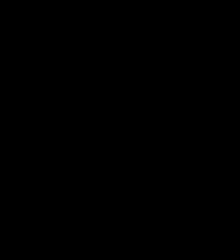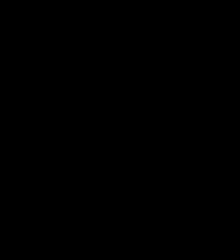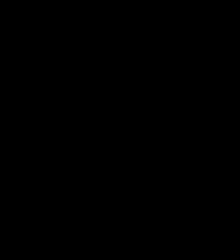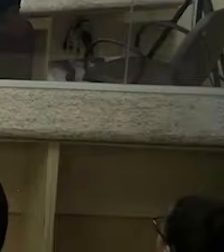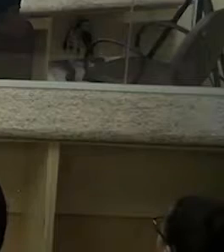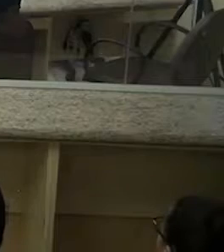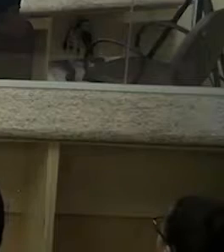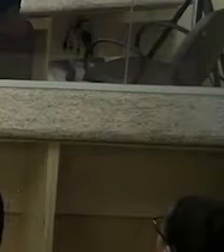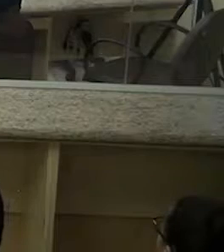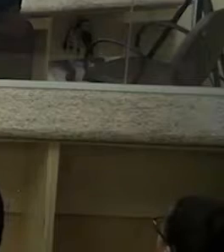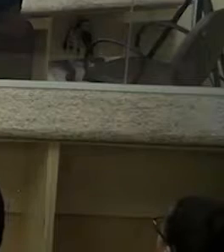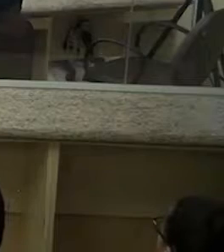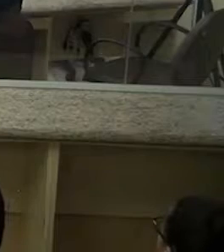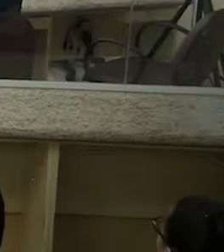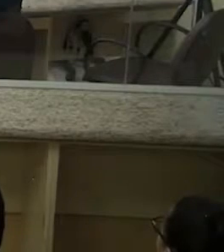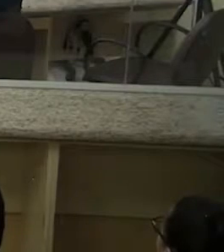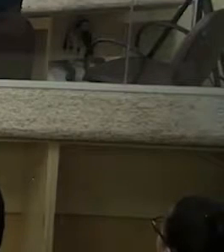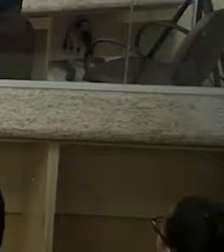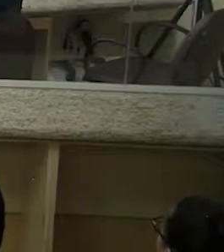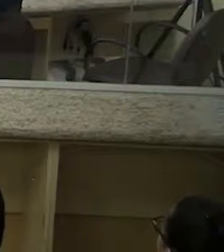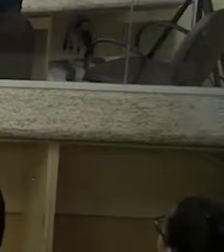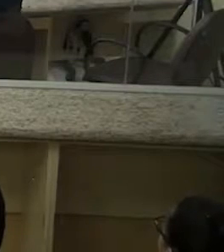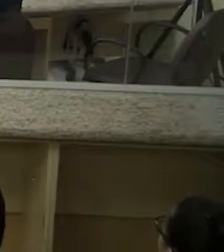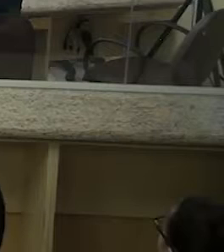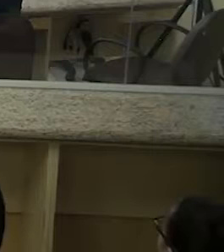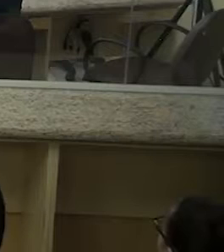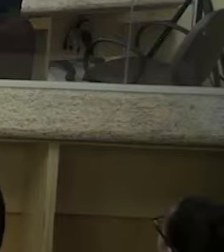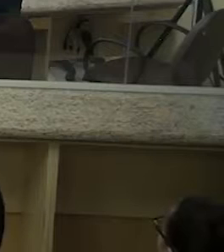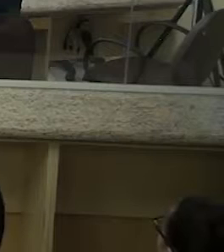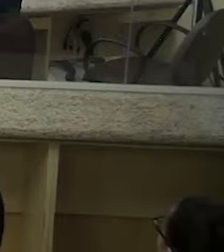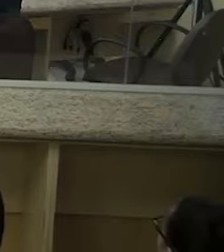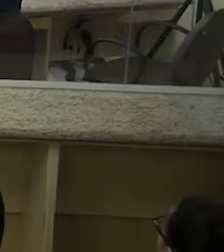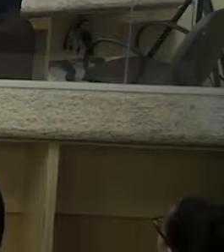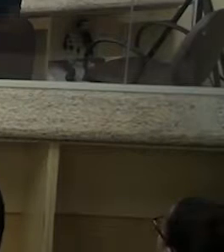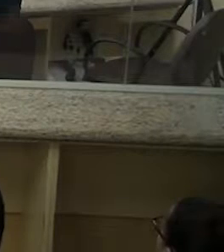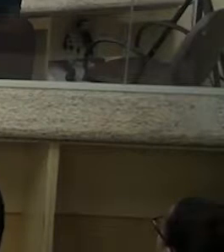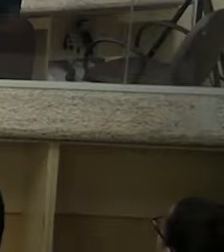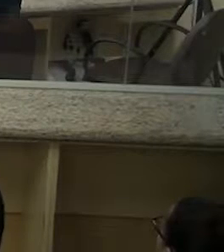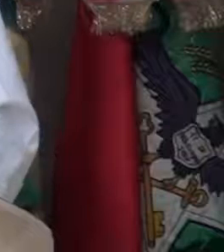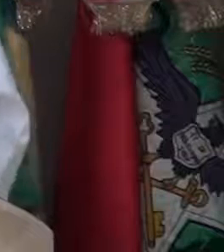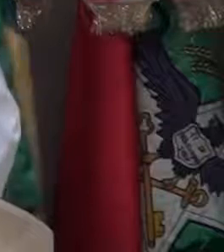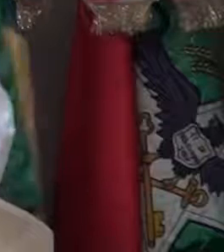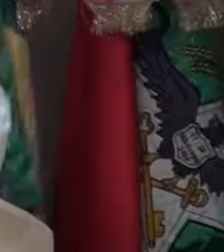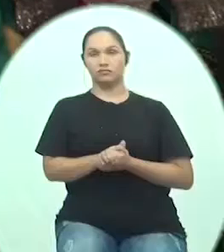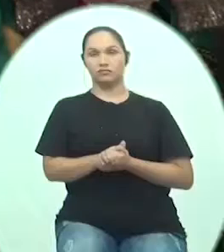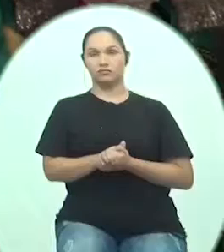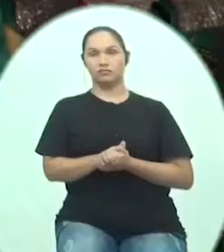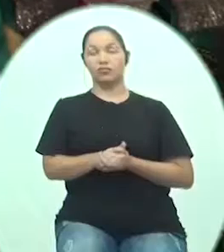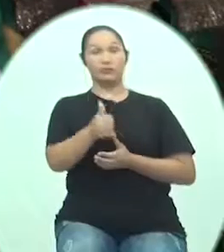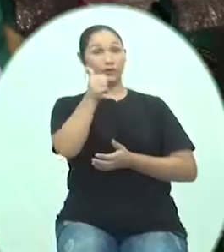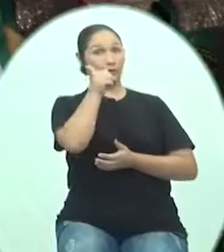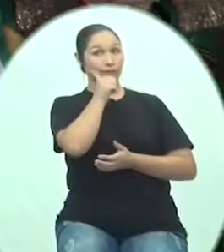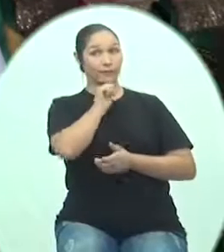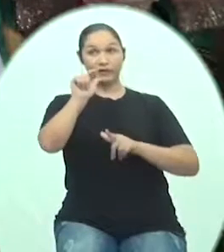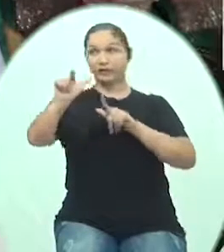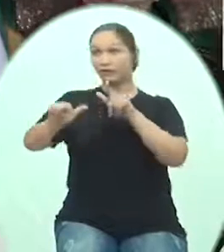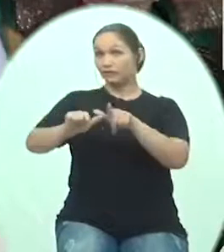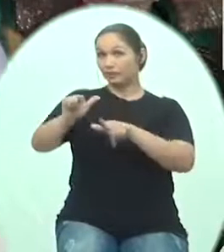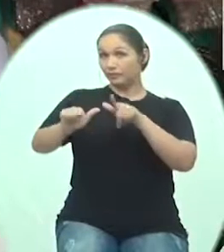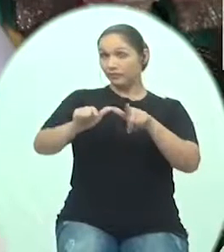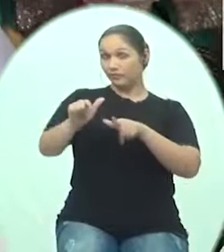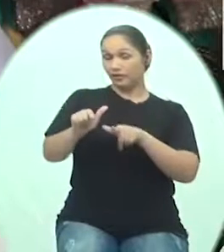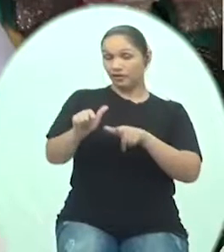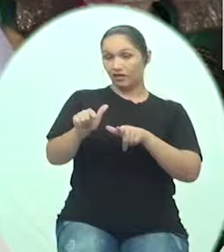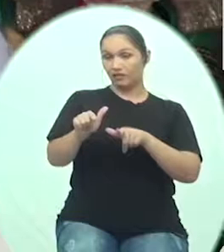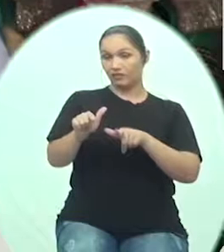monumento Municipal as escolhedeiras de carvão eh que eram mulheres que trabalhavam nas minas né muitas